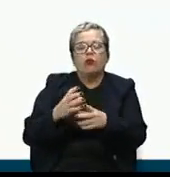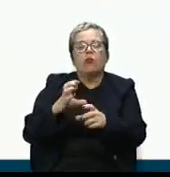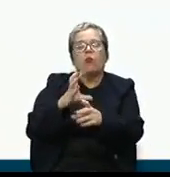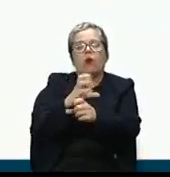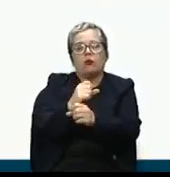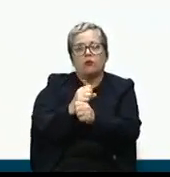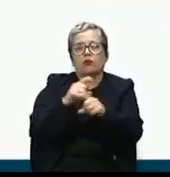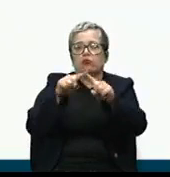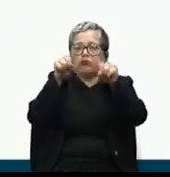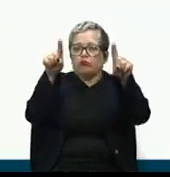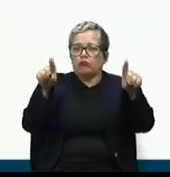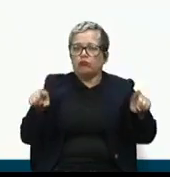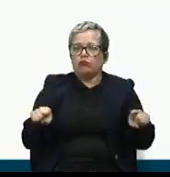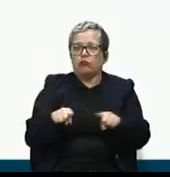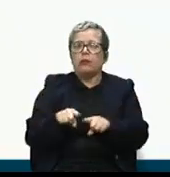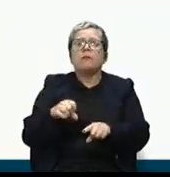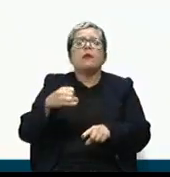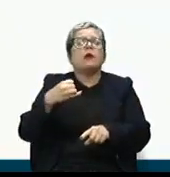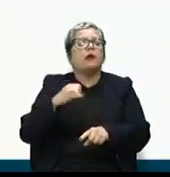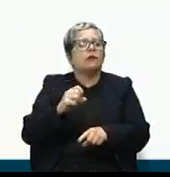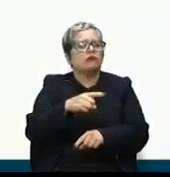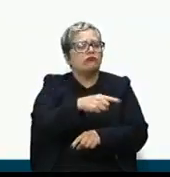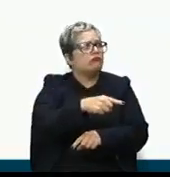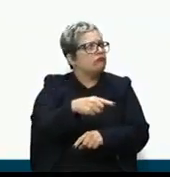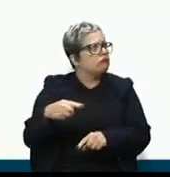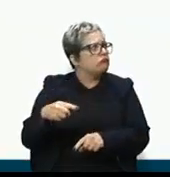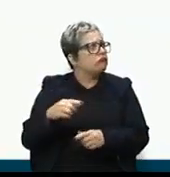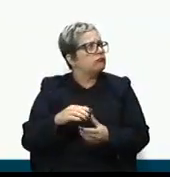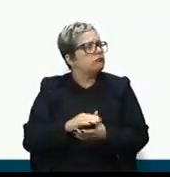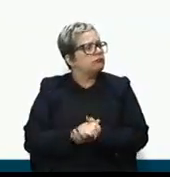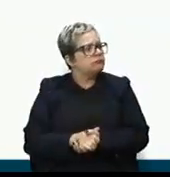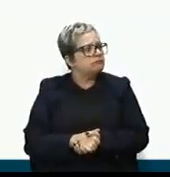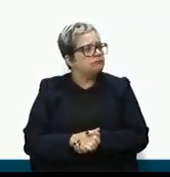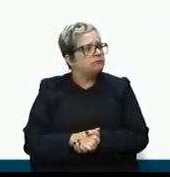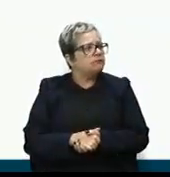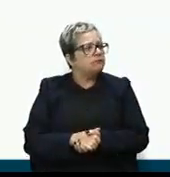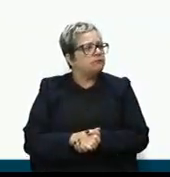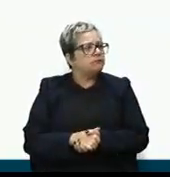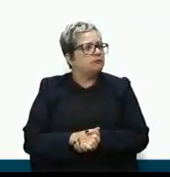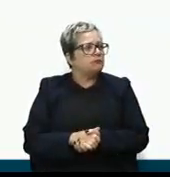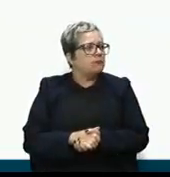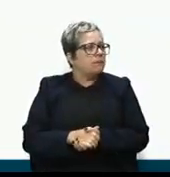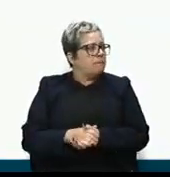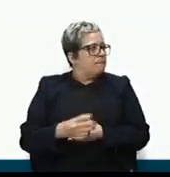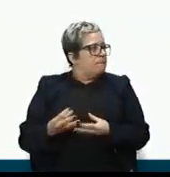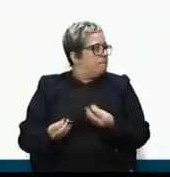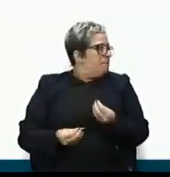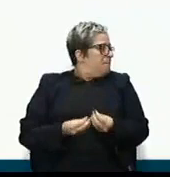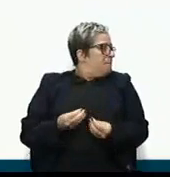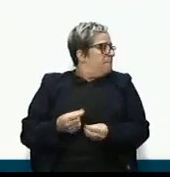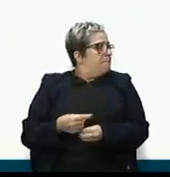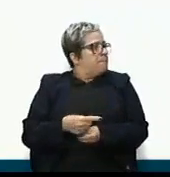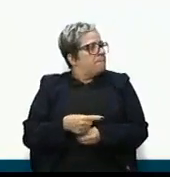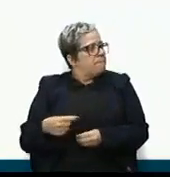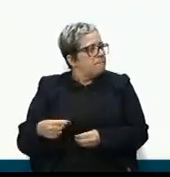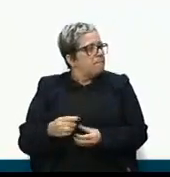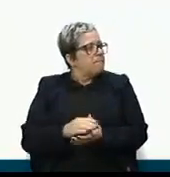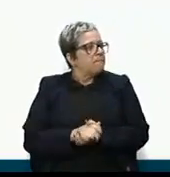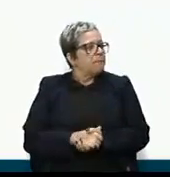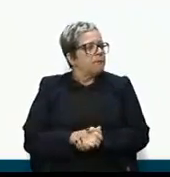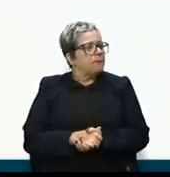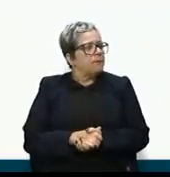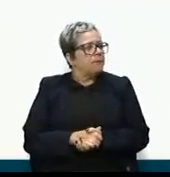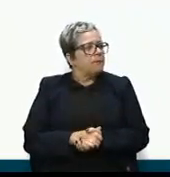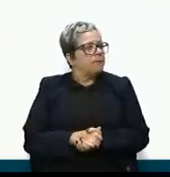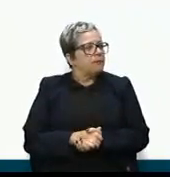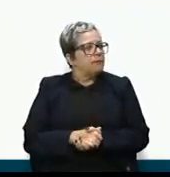de matrizes. Mas e a subtração? Como que nós fazemos a subtração das matrizes? A ideia